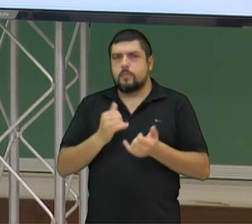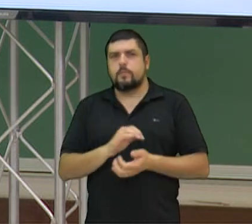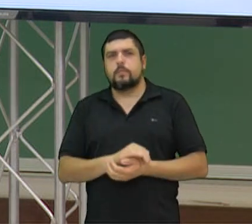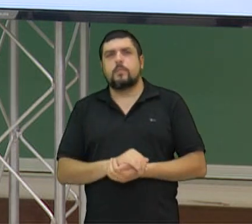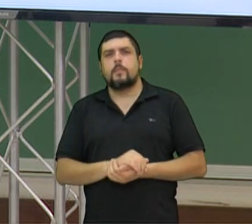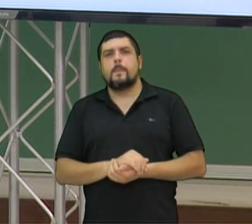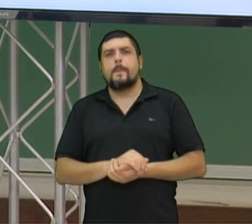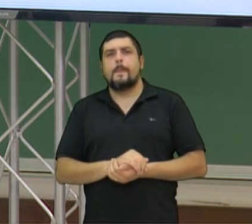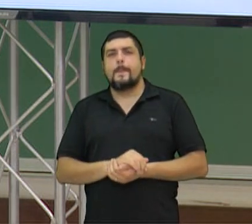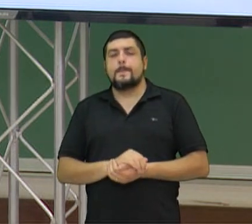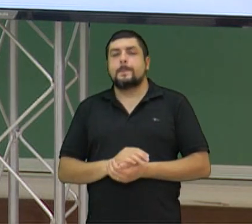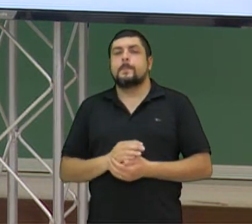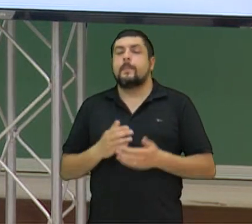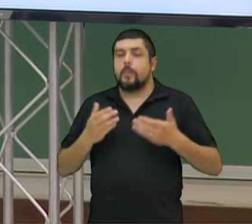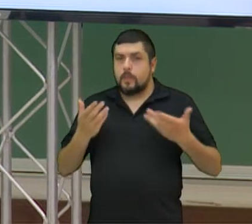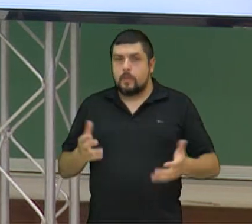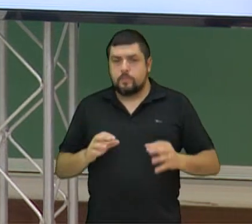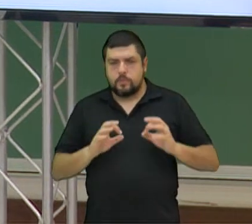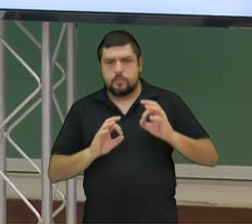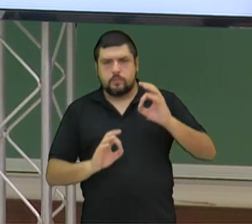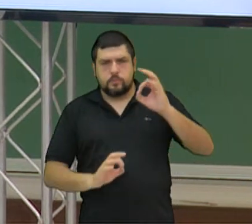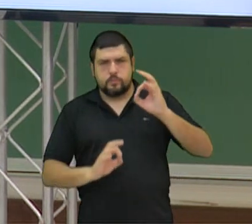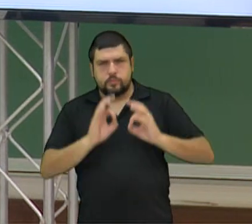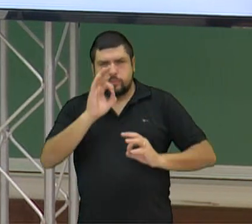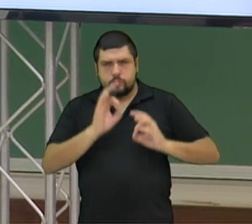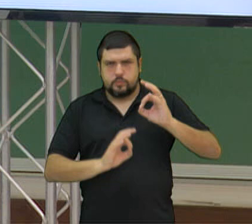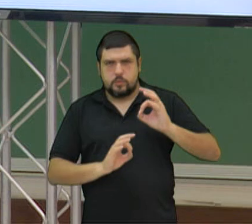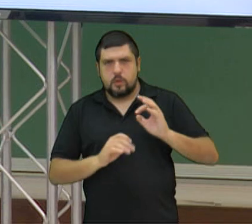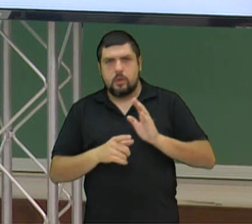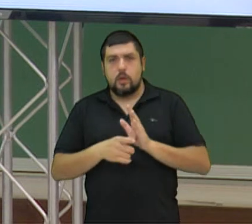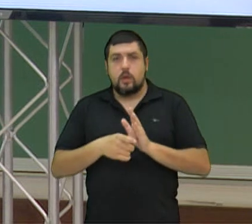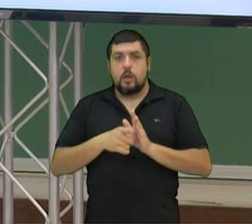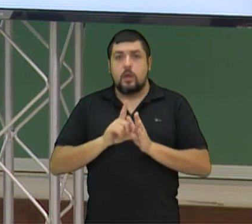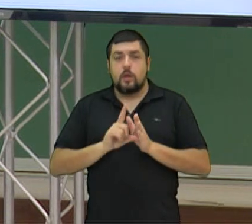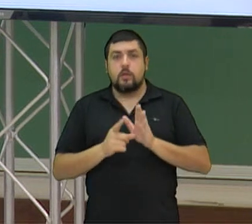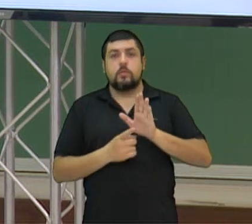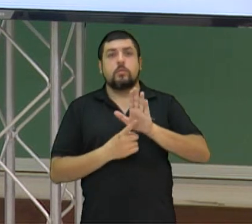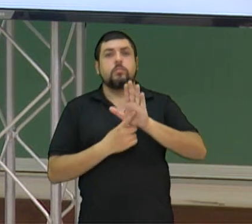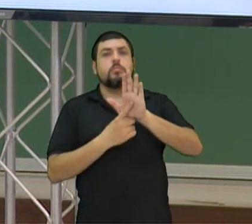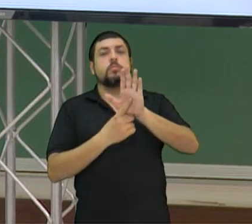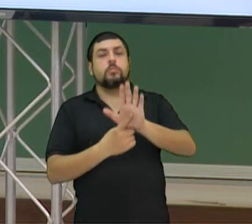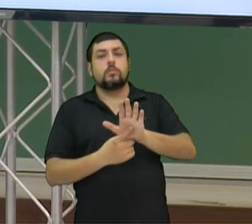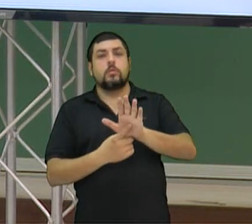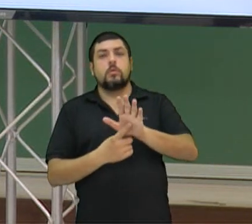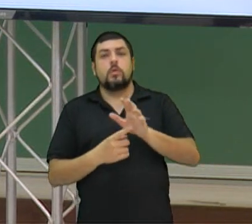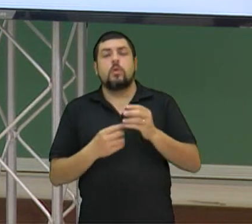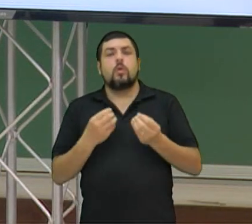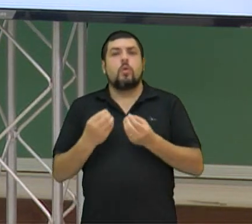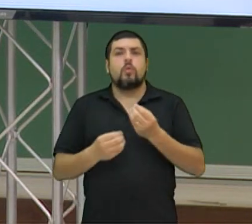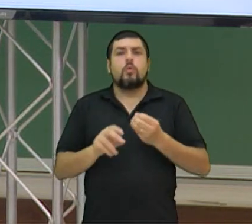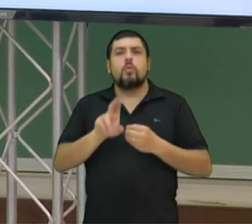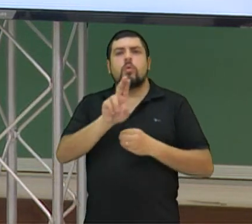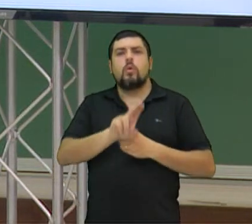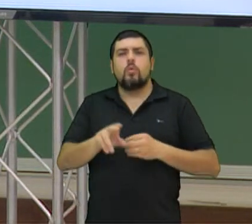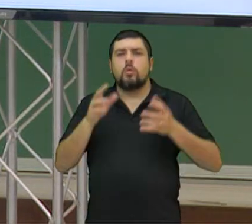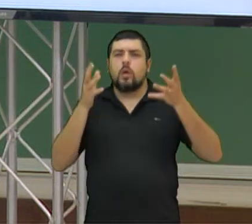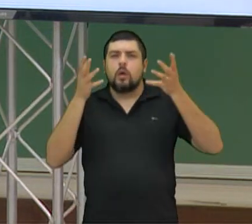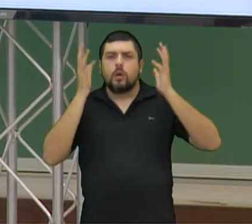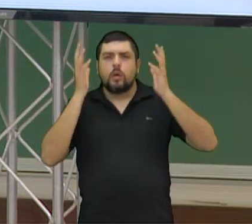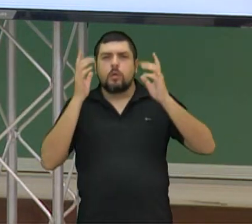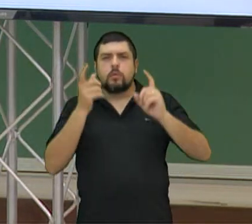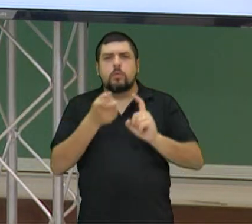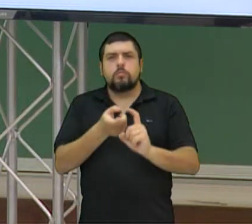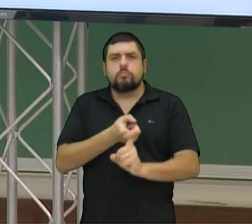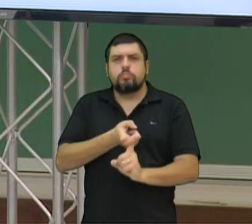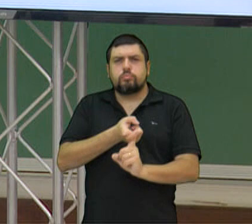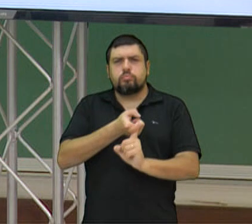ideia, gente, esse sistema de polias aí que eu mostrei para vocês é um sistema de polias bem utilizado por guindastes, né? Então por isso que eu falei do litoral,